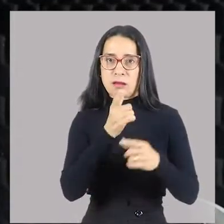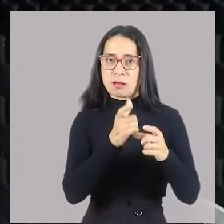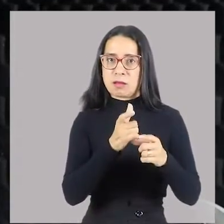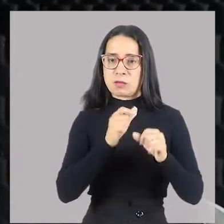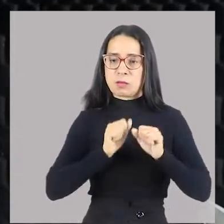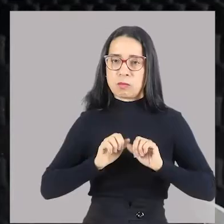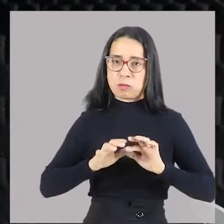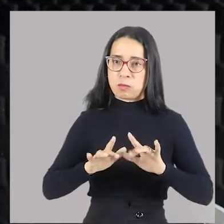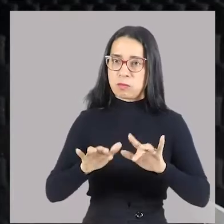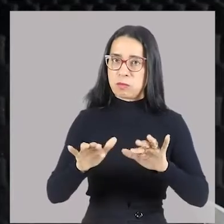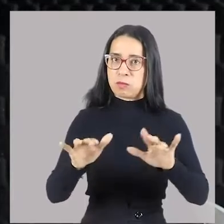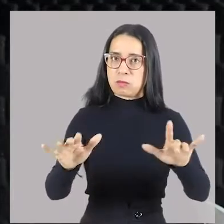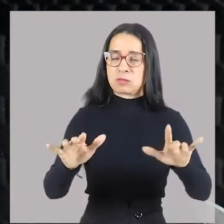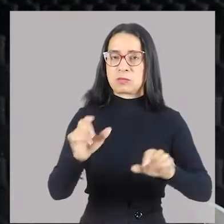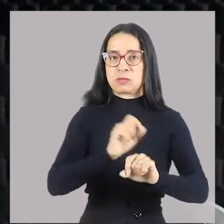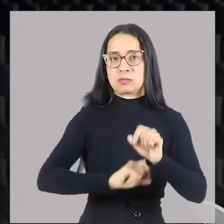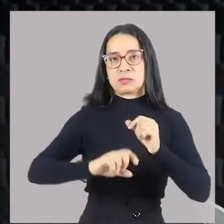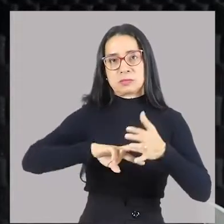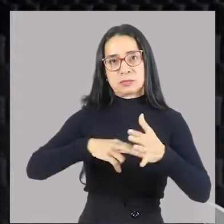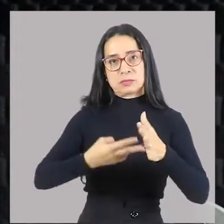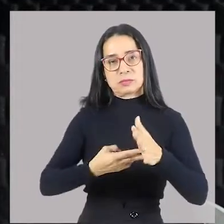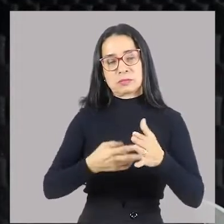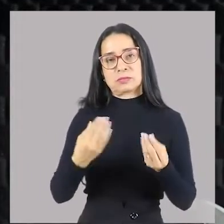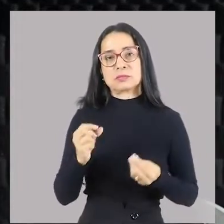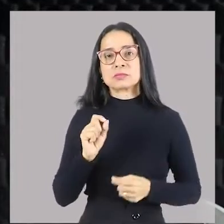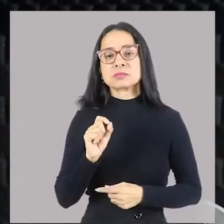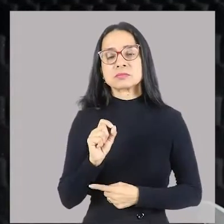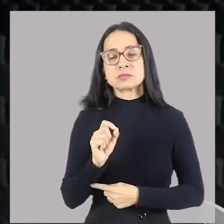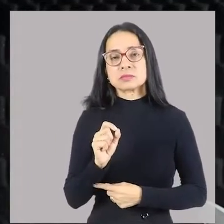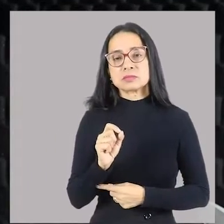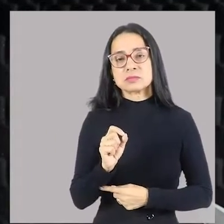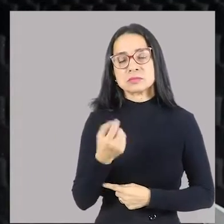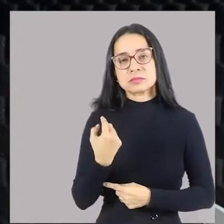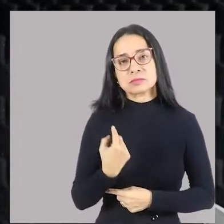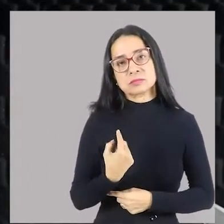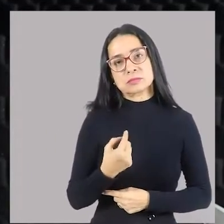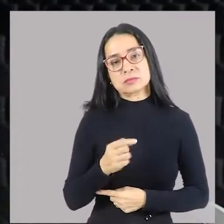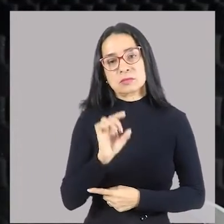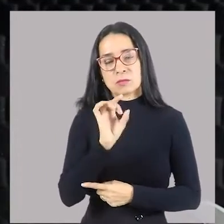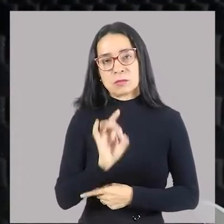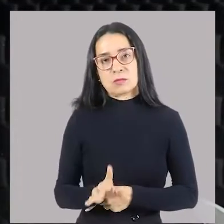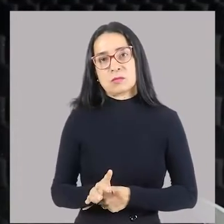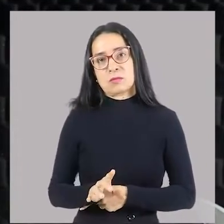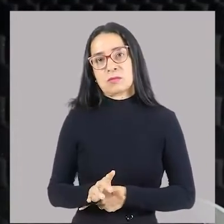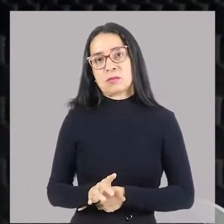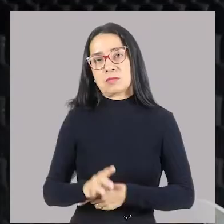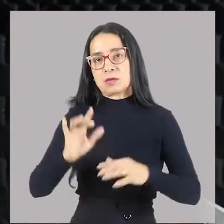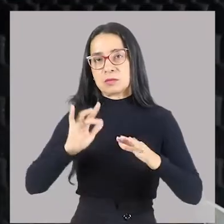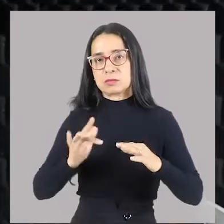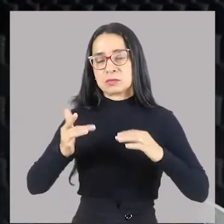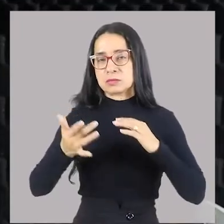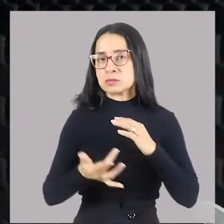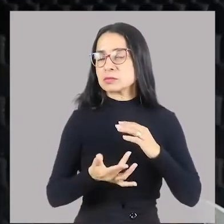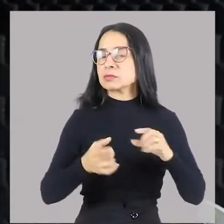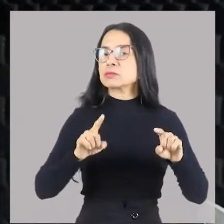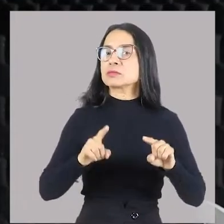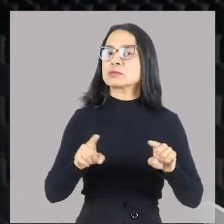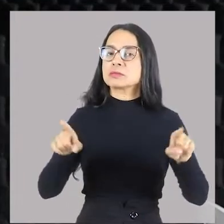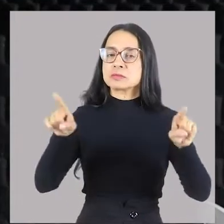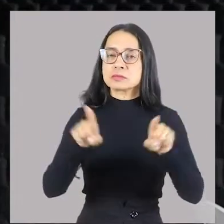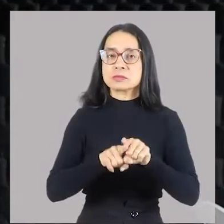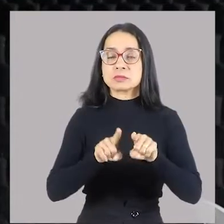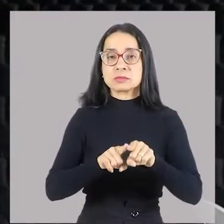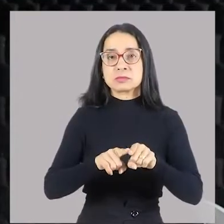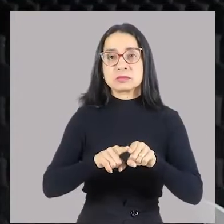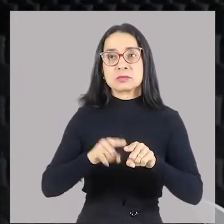muito significativa. A tal ponto que não só as redes sociais, mas outros